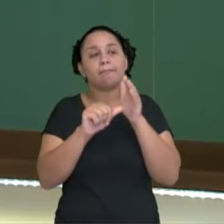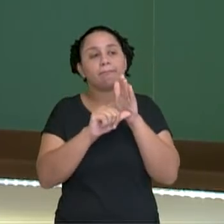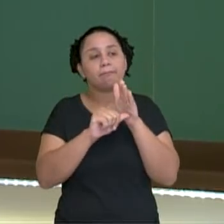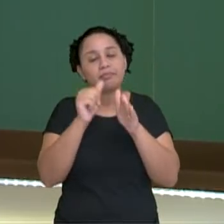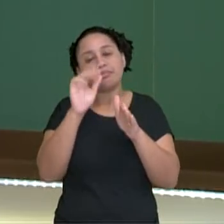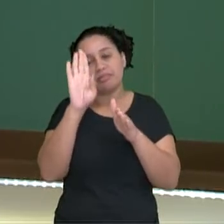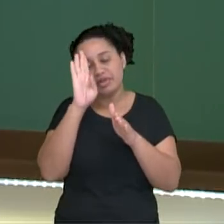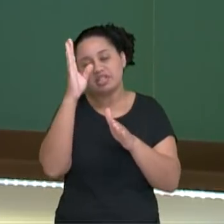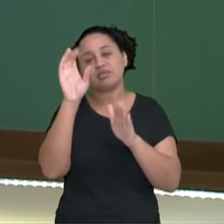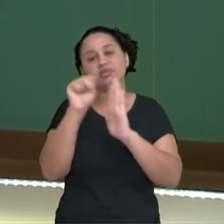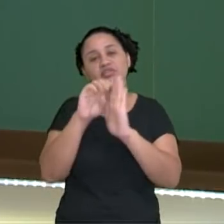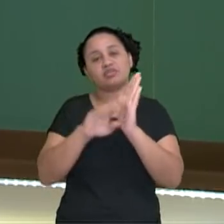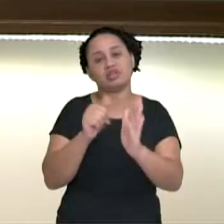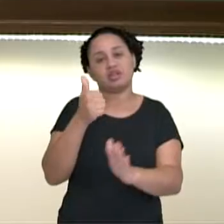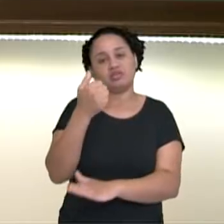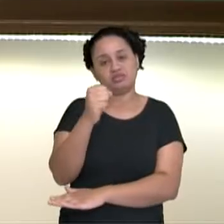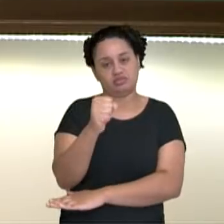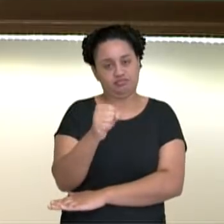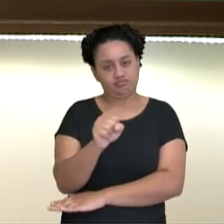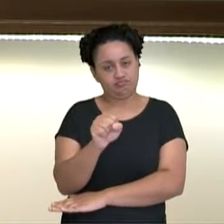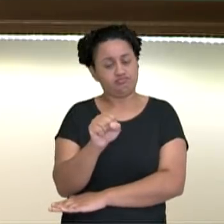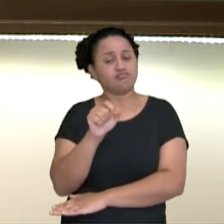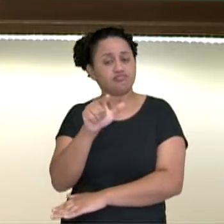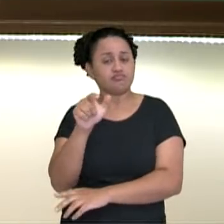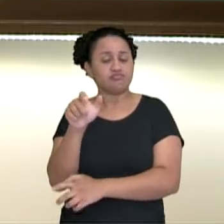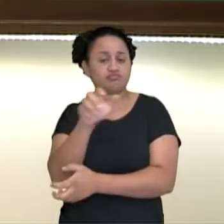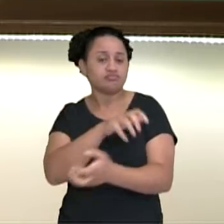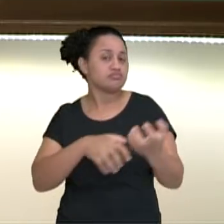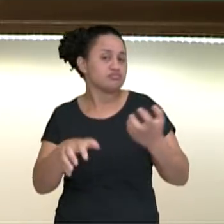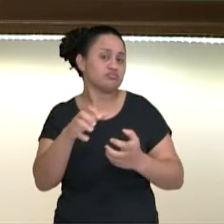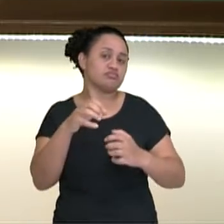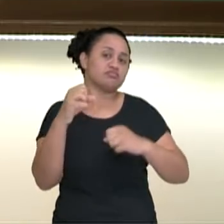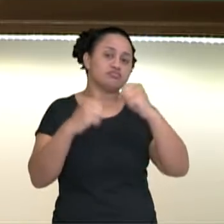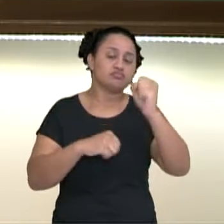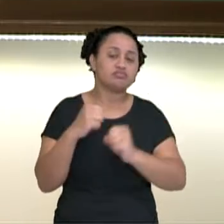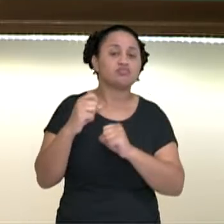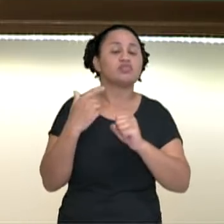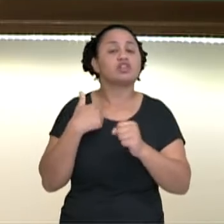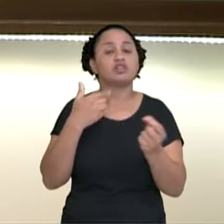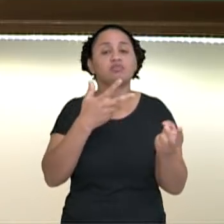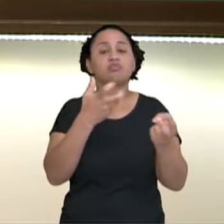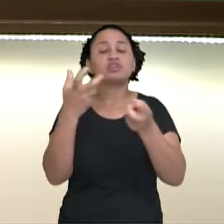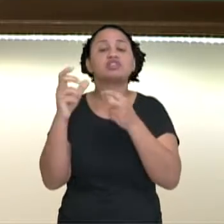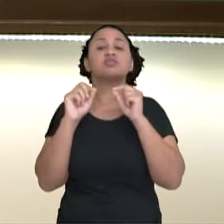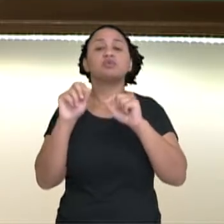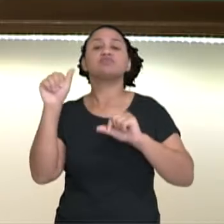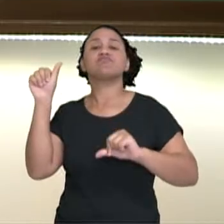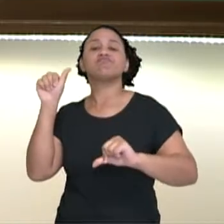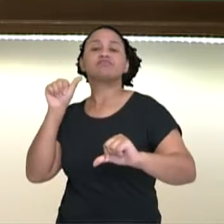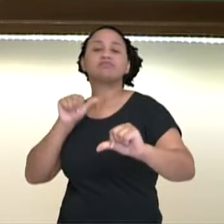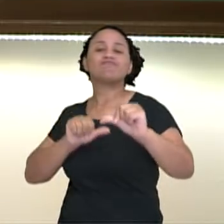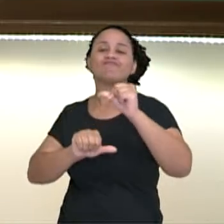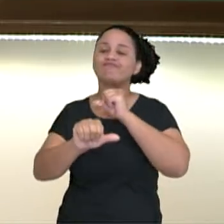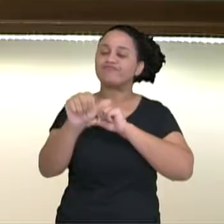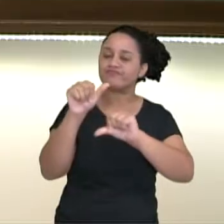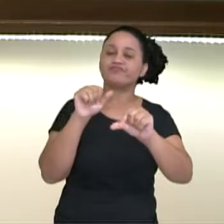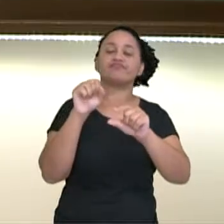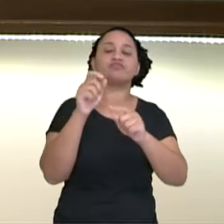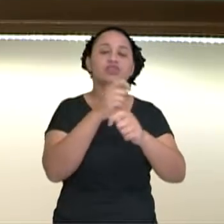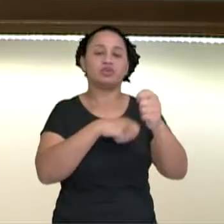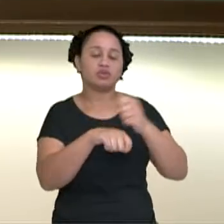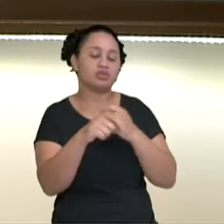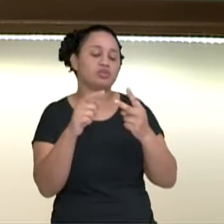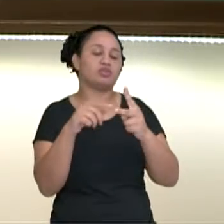século XVIII. E é nessa Revolução Industrial que nós vamos ver uma série de transformações econômicas,